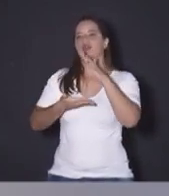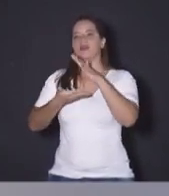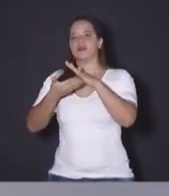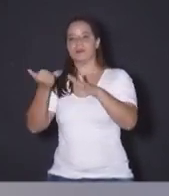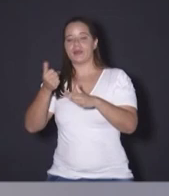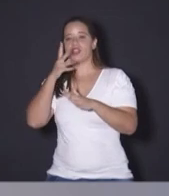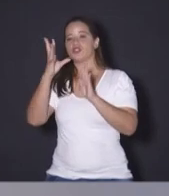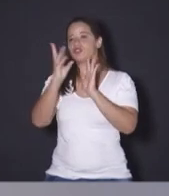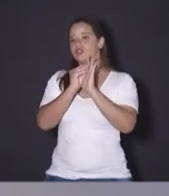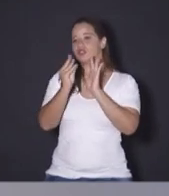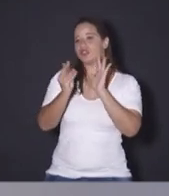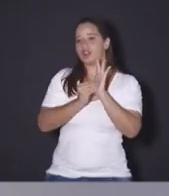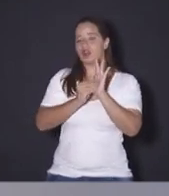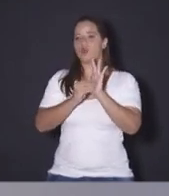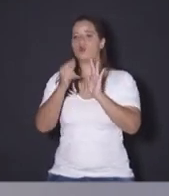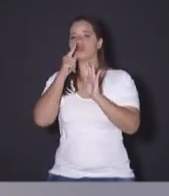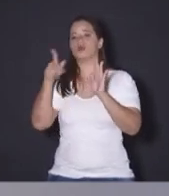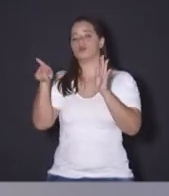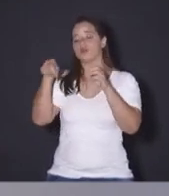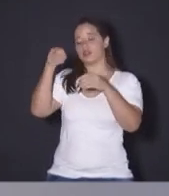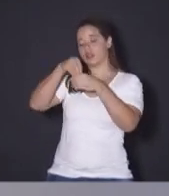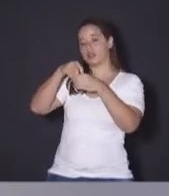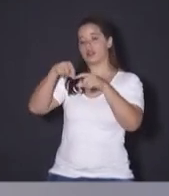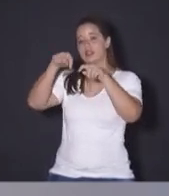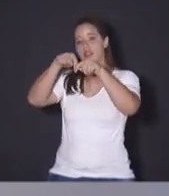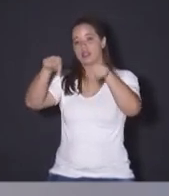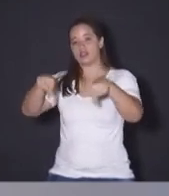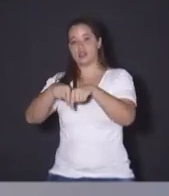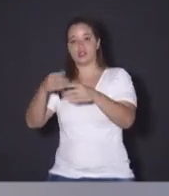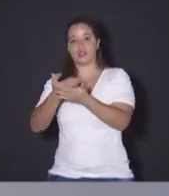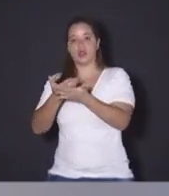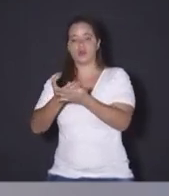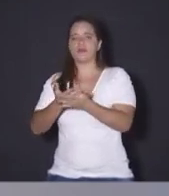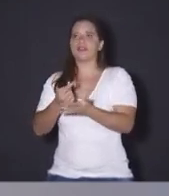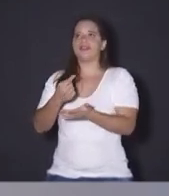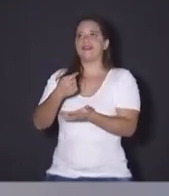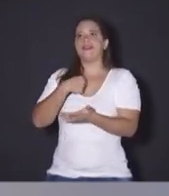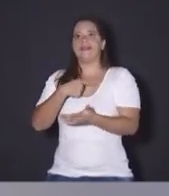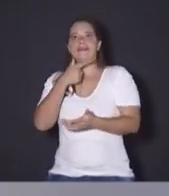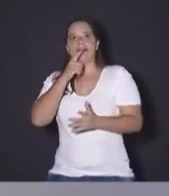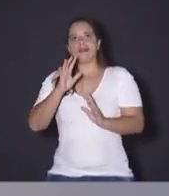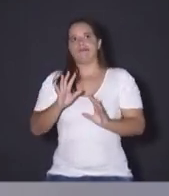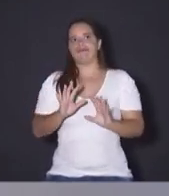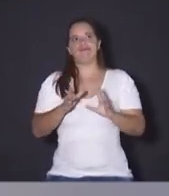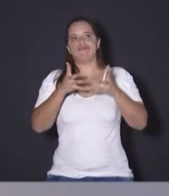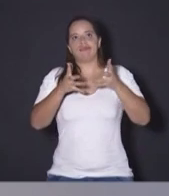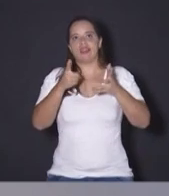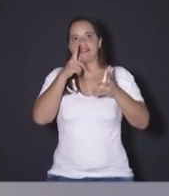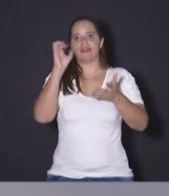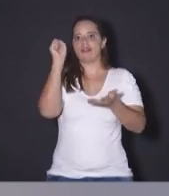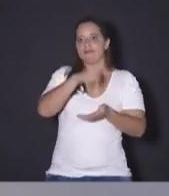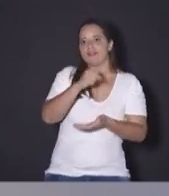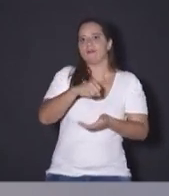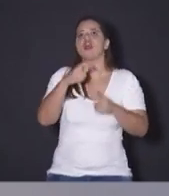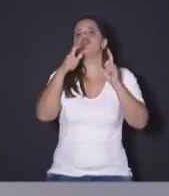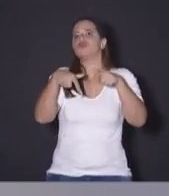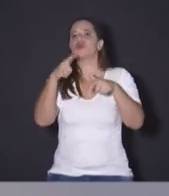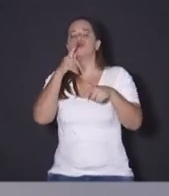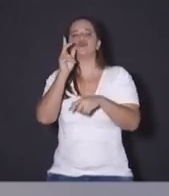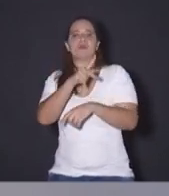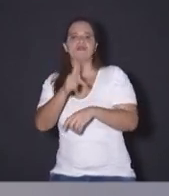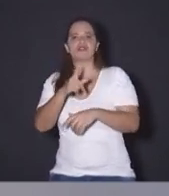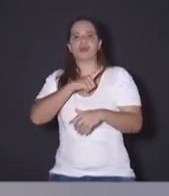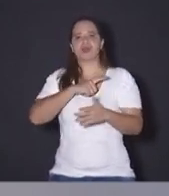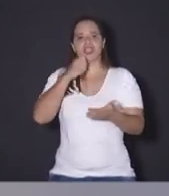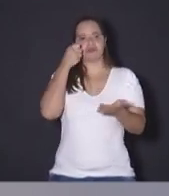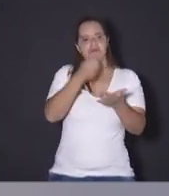conteúdo é para a sala de aula a por mais que eu esteja exagerando em tentar afirmar de onde o professor devo ou